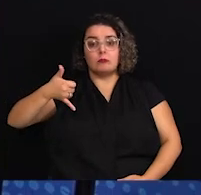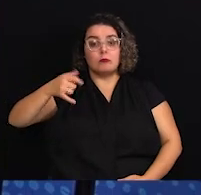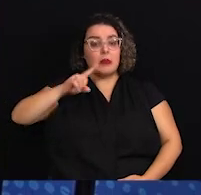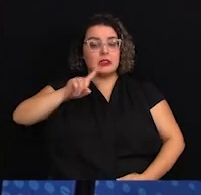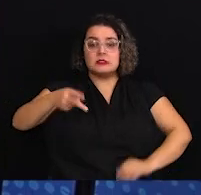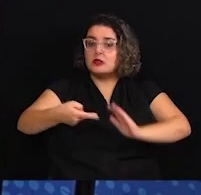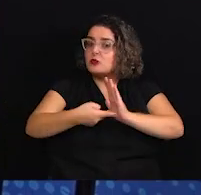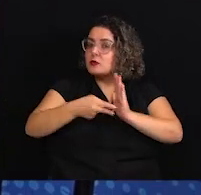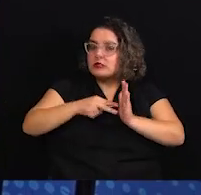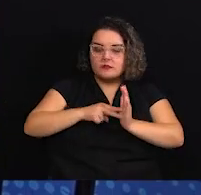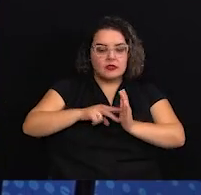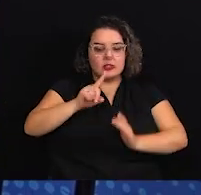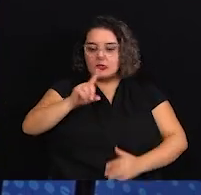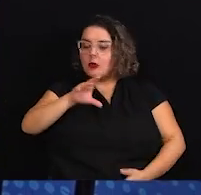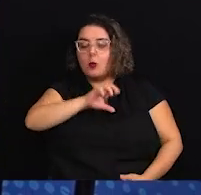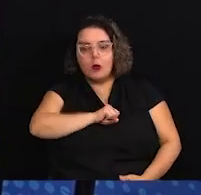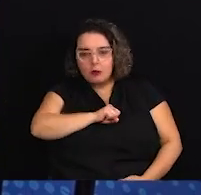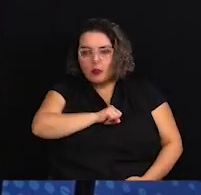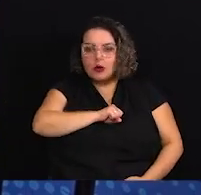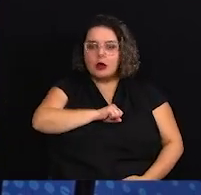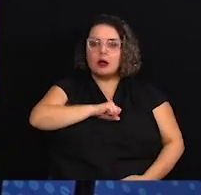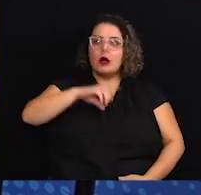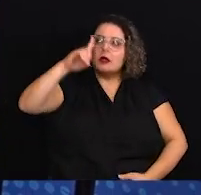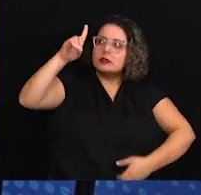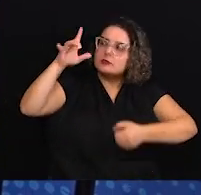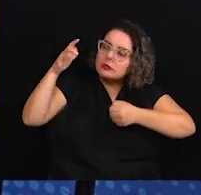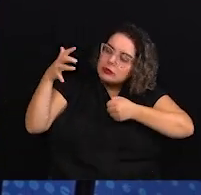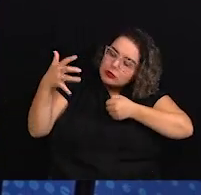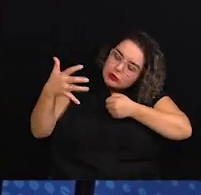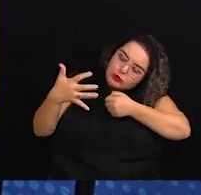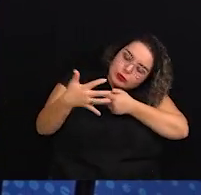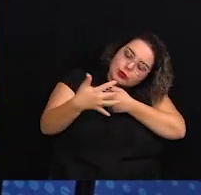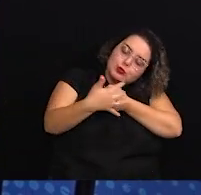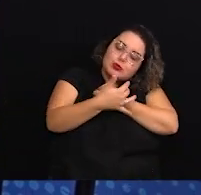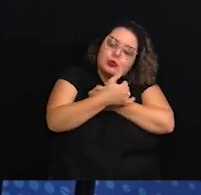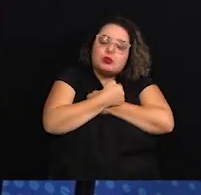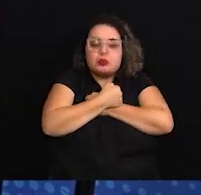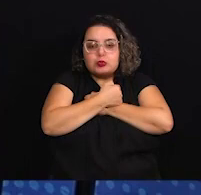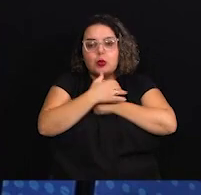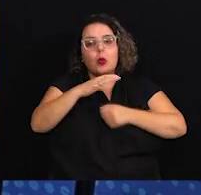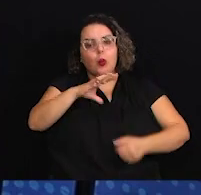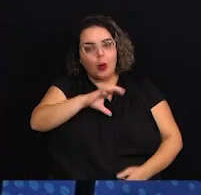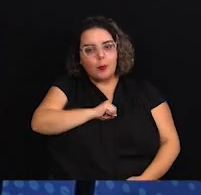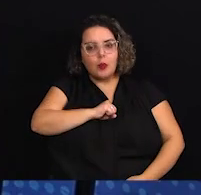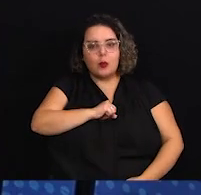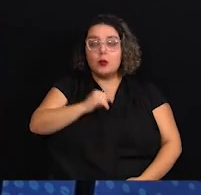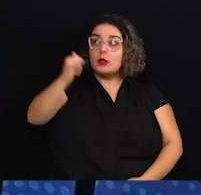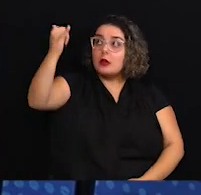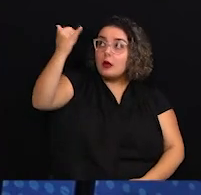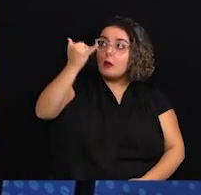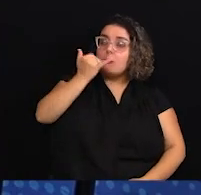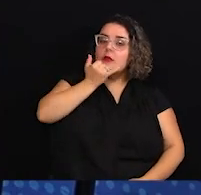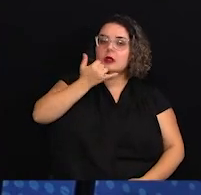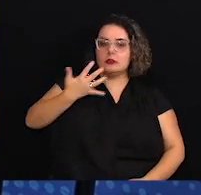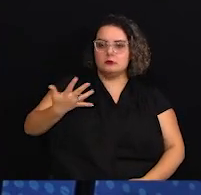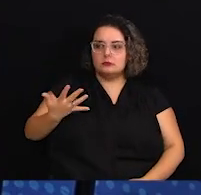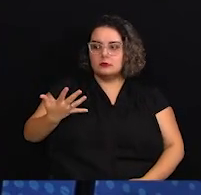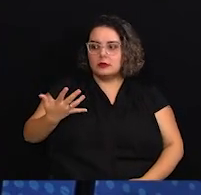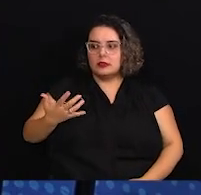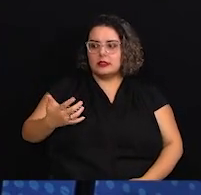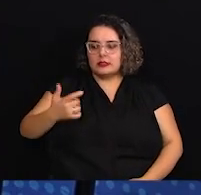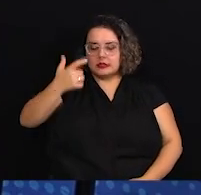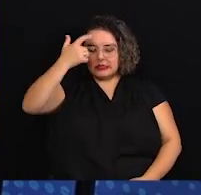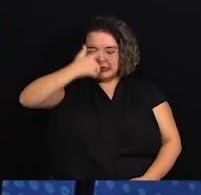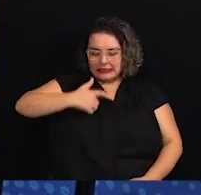o envolve com o seu amor, e ele dá a mão ao perdão, e consegue entender que mesmo ele sendo um